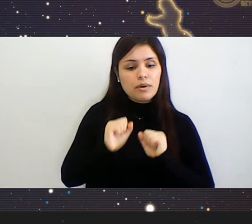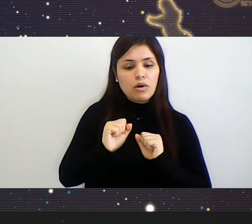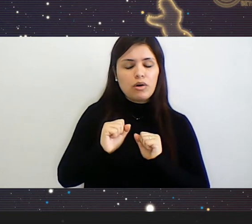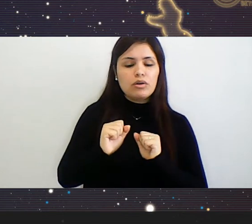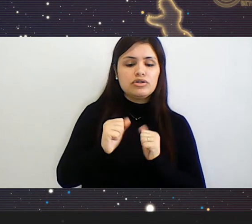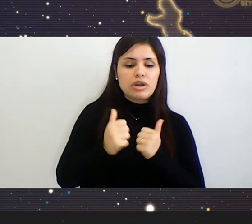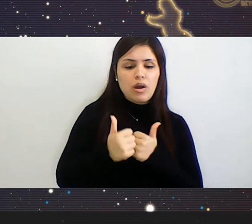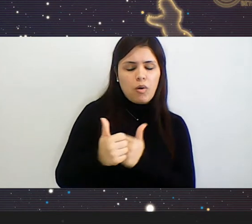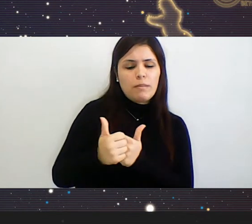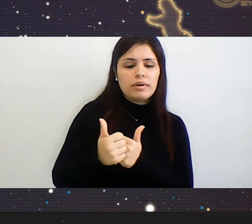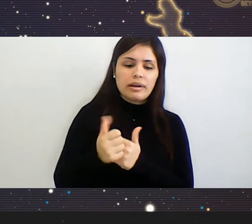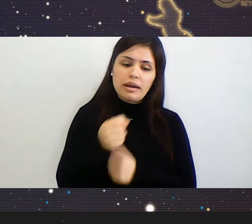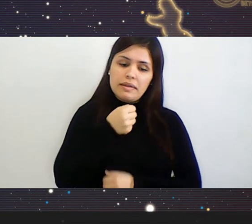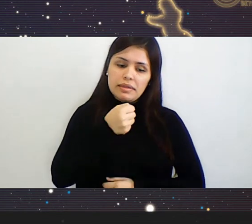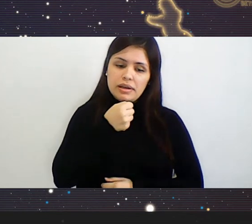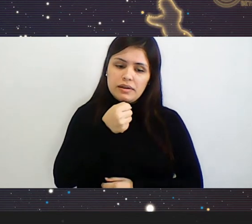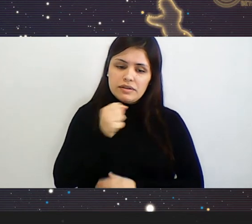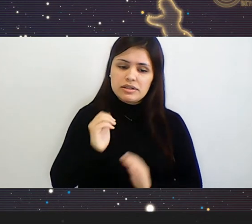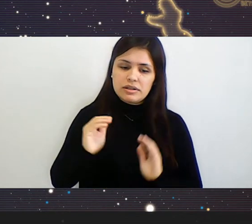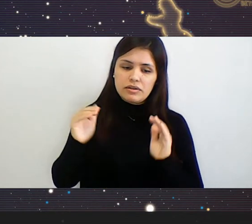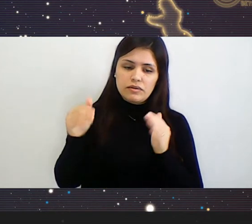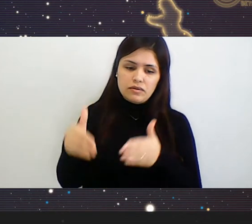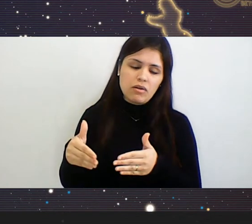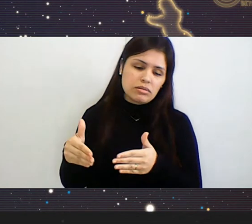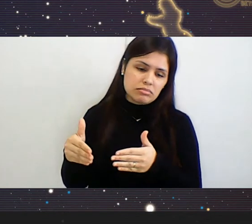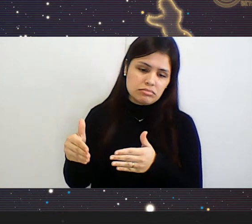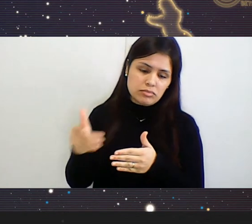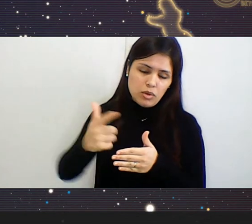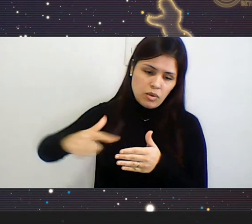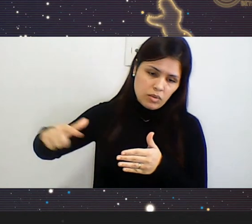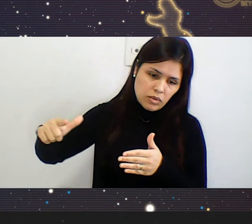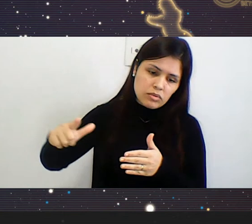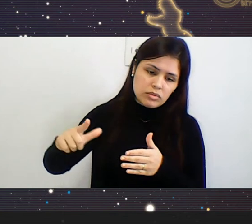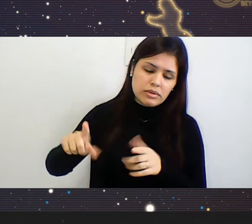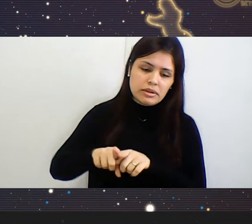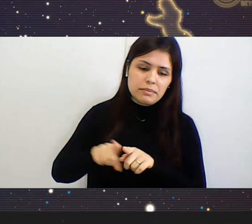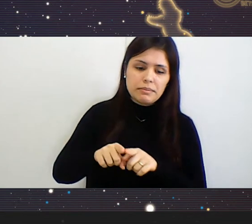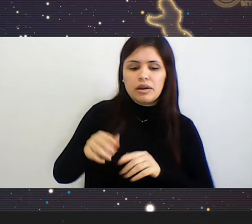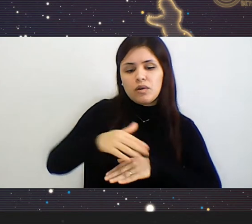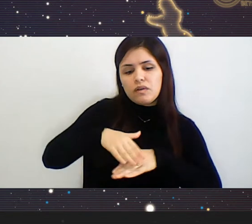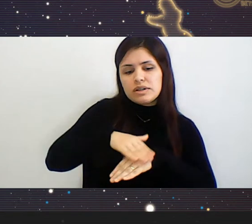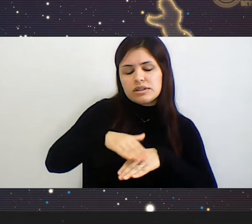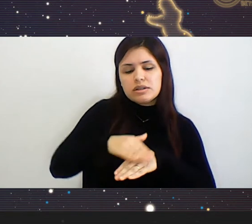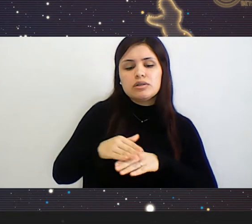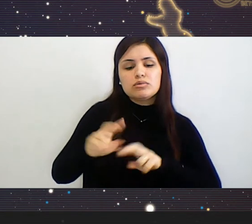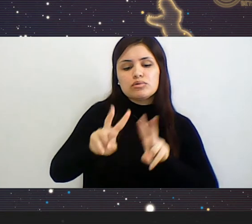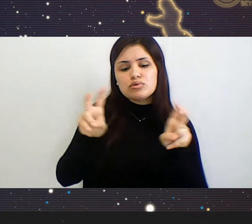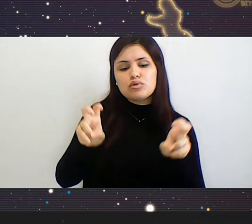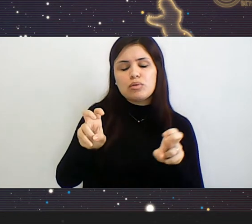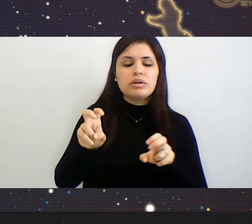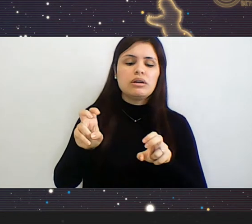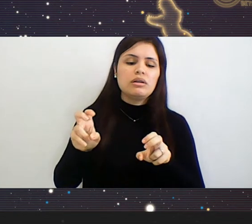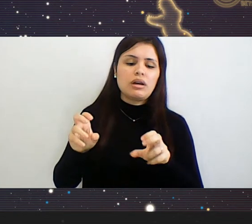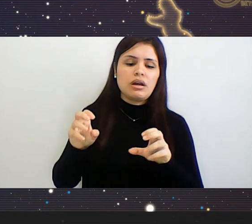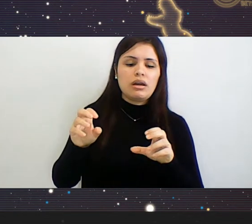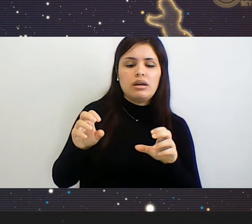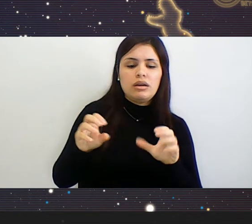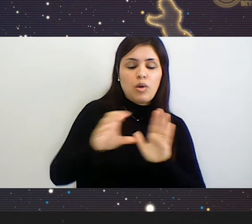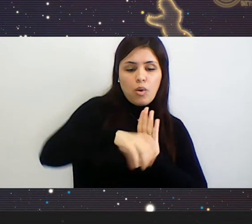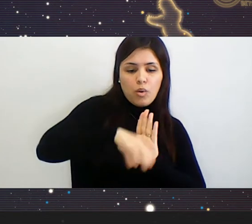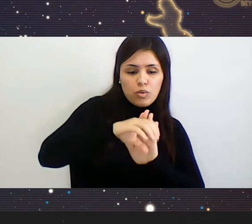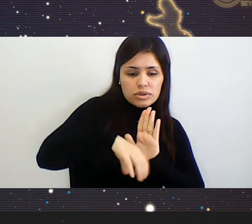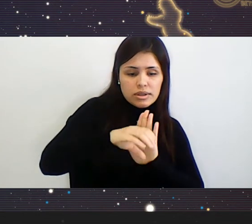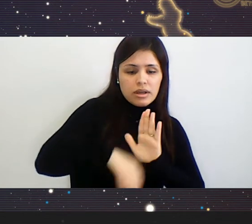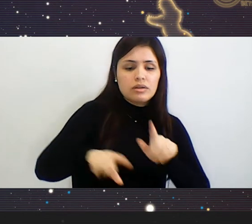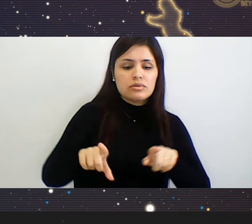alguma entrevista mais focada em machine learning. Então, pode ser uma entrevista conversando sobre conceitos, pode ser tentar resolver um